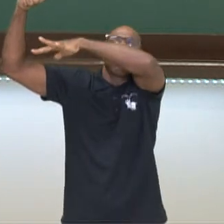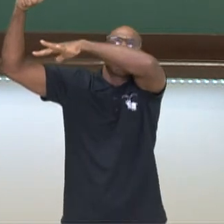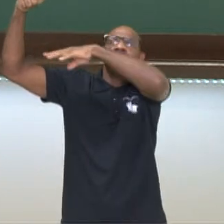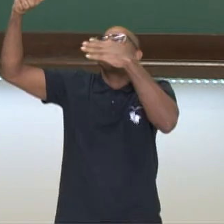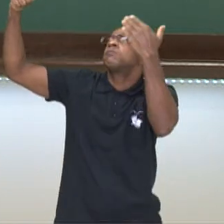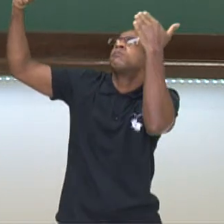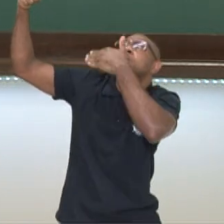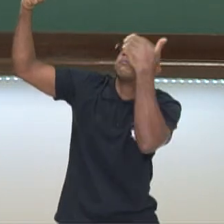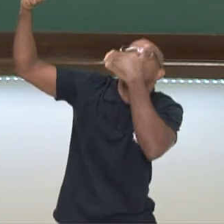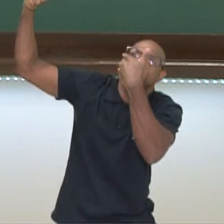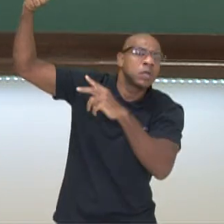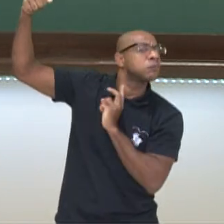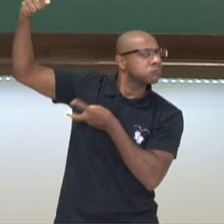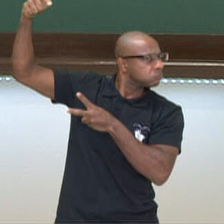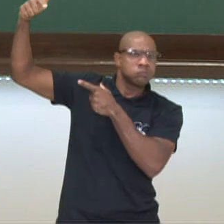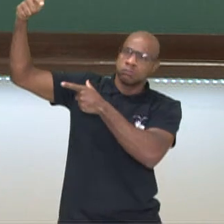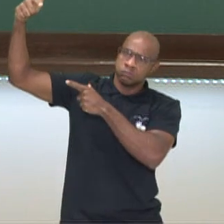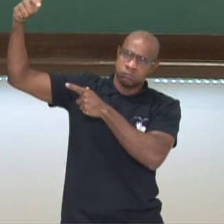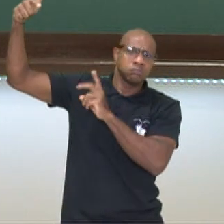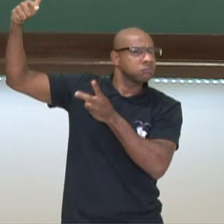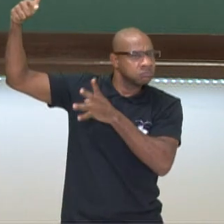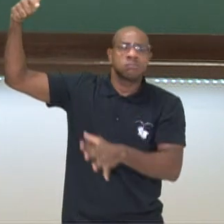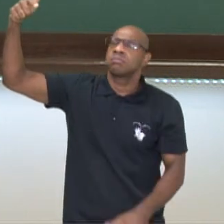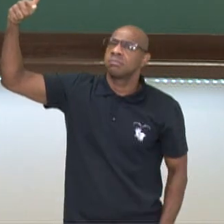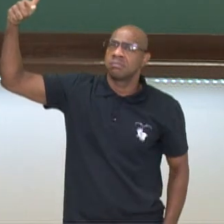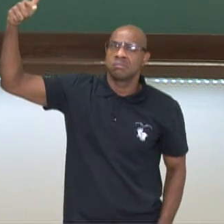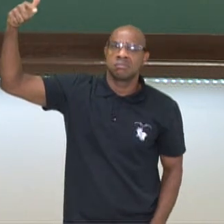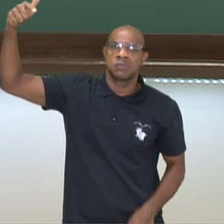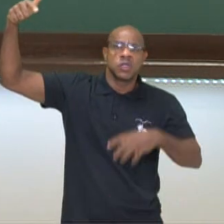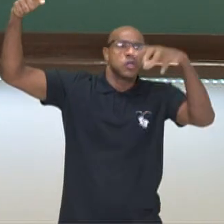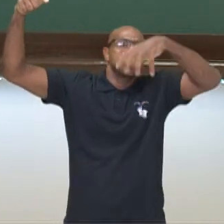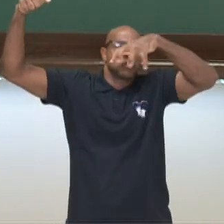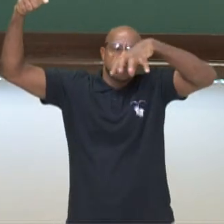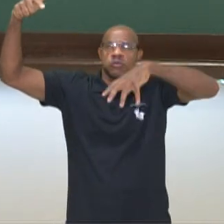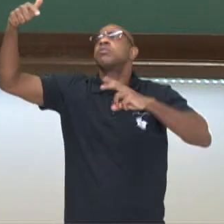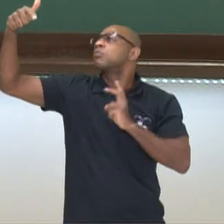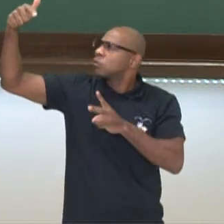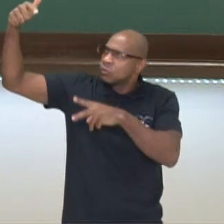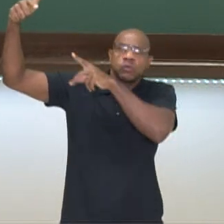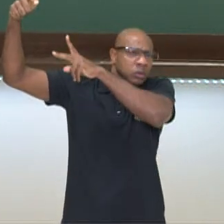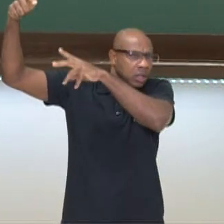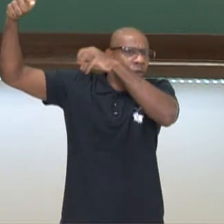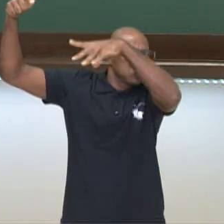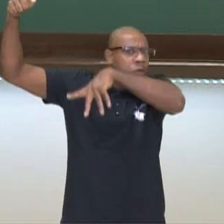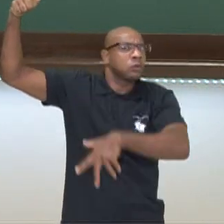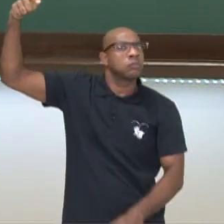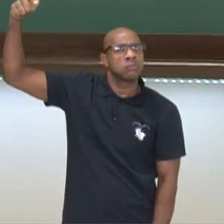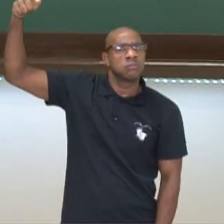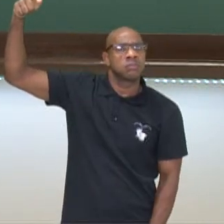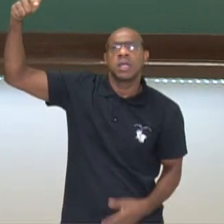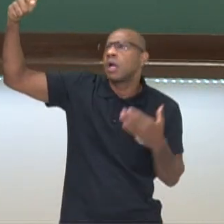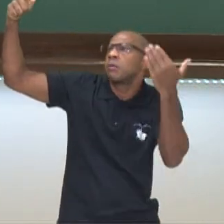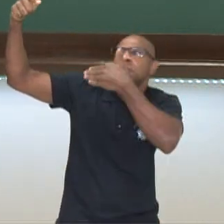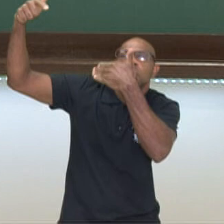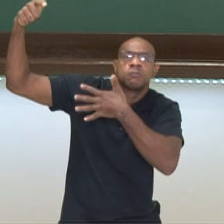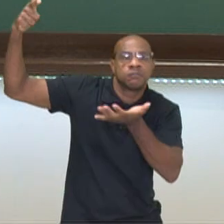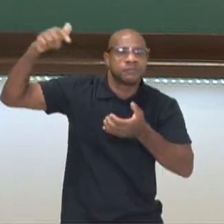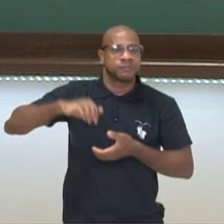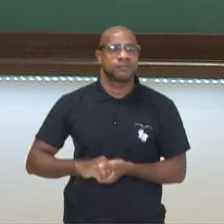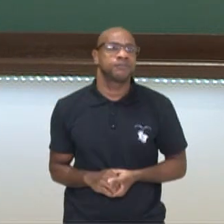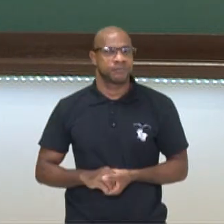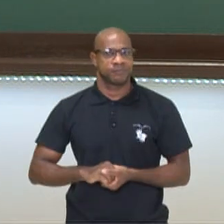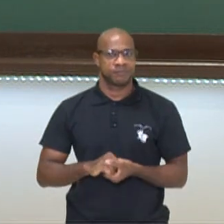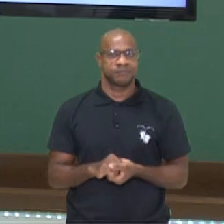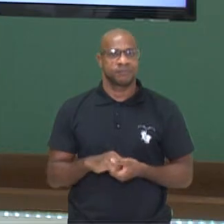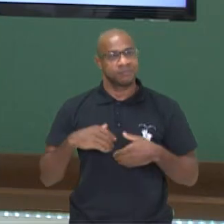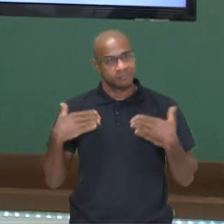Mas sim, ele deixa até mesmo o dia de chuva bonito. Deixa sim o dia de chuva perfeito.